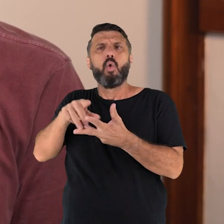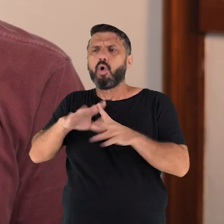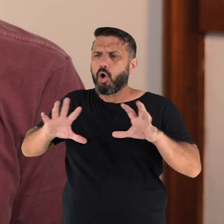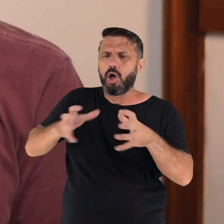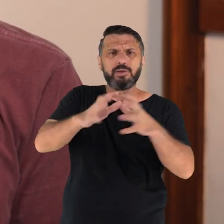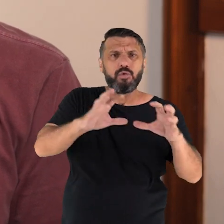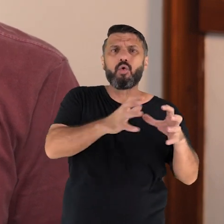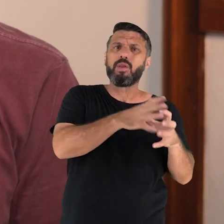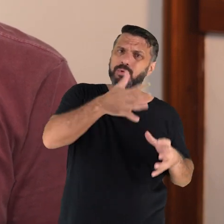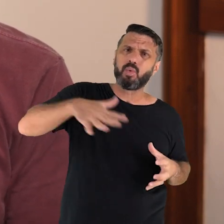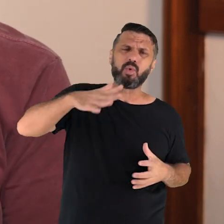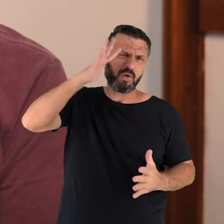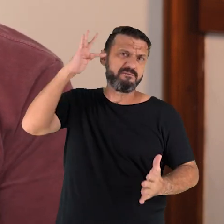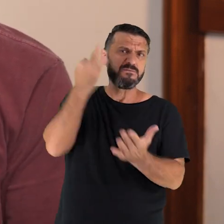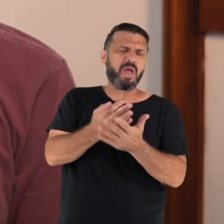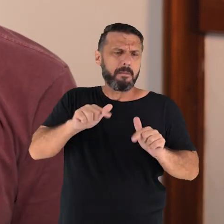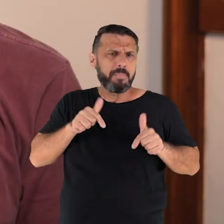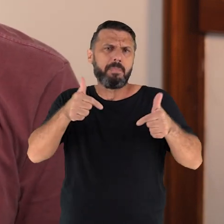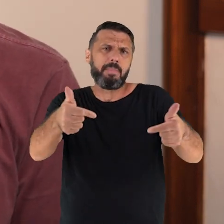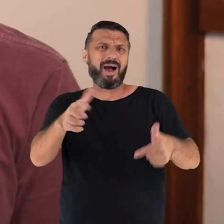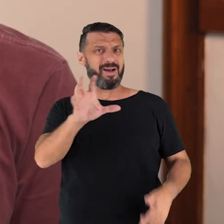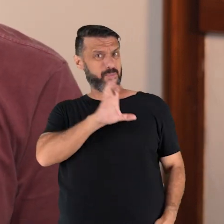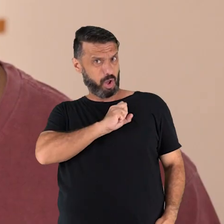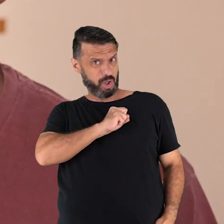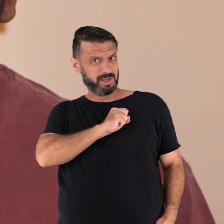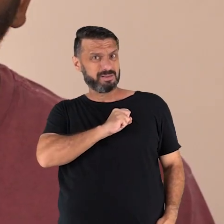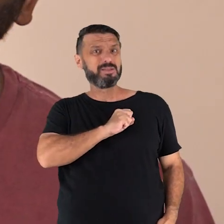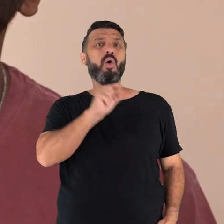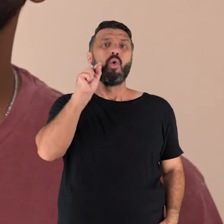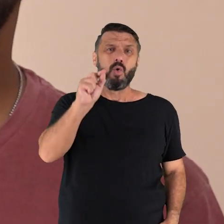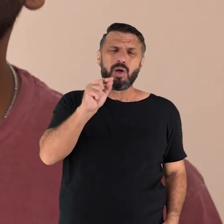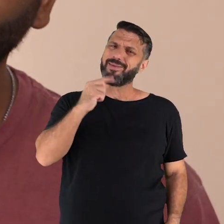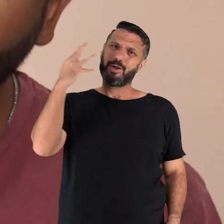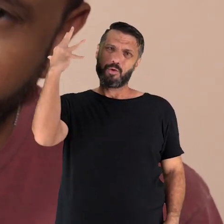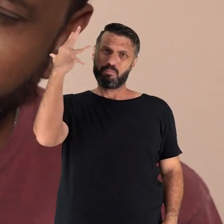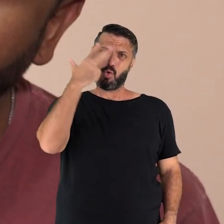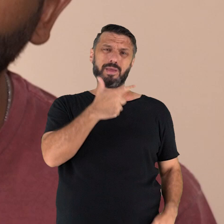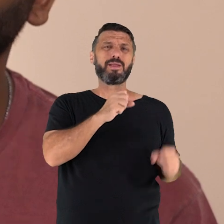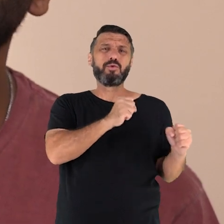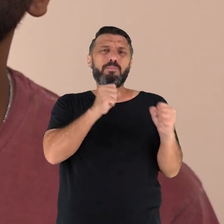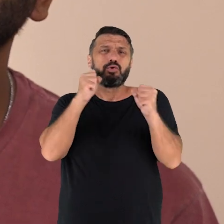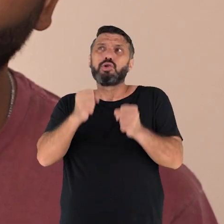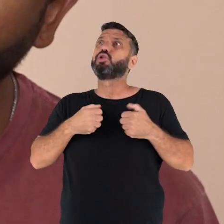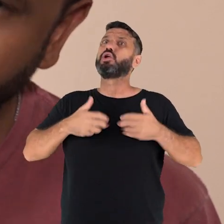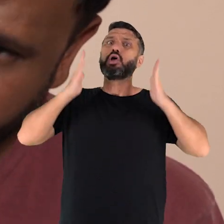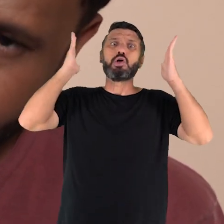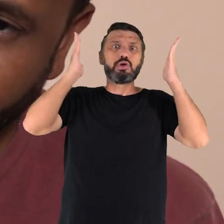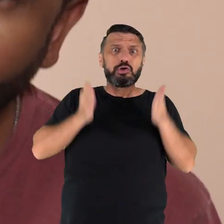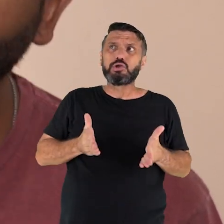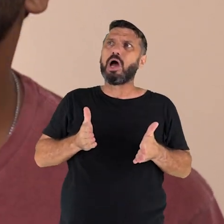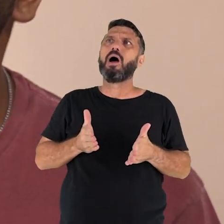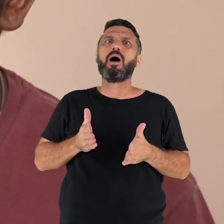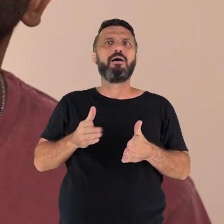projetos coletivos e comunitários, com uma fé engajada e amorosa. Quanta coisa bonita e potente já foi